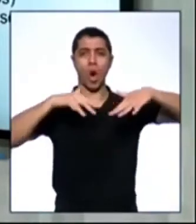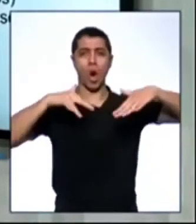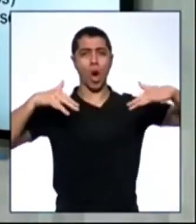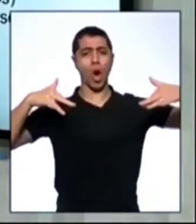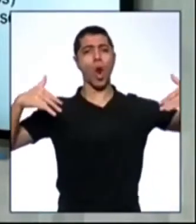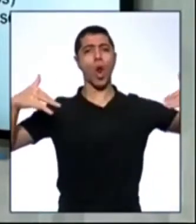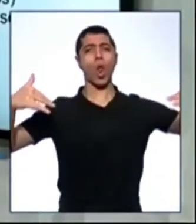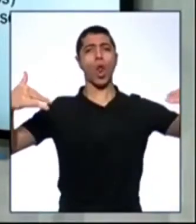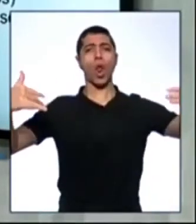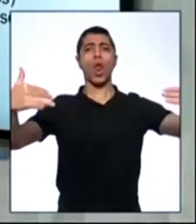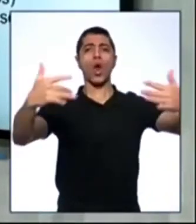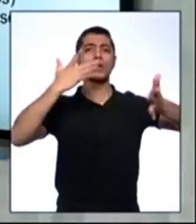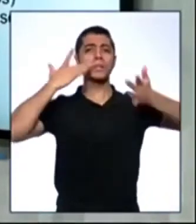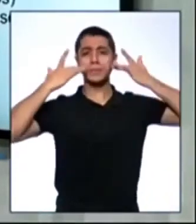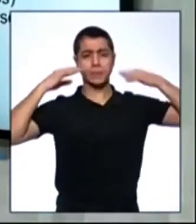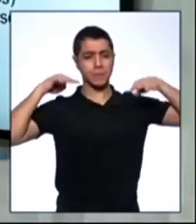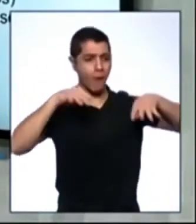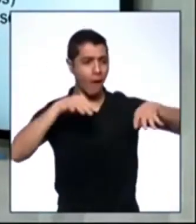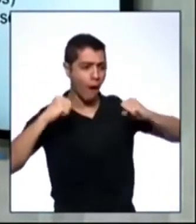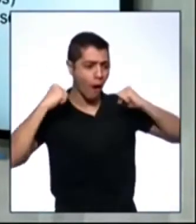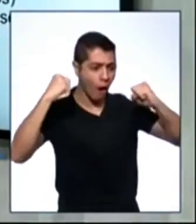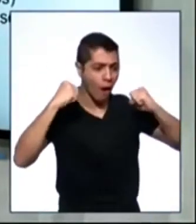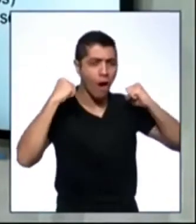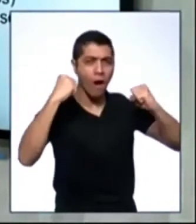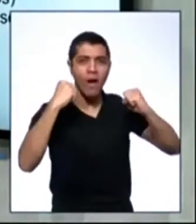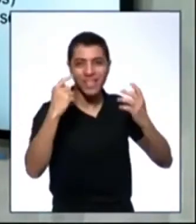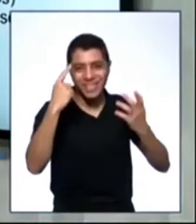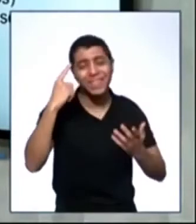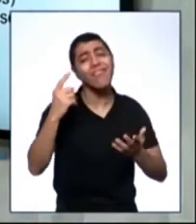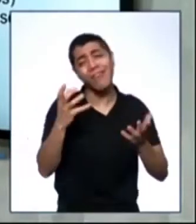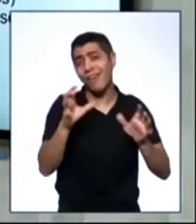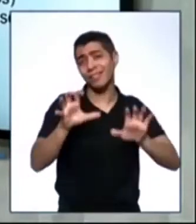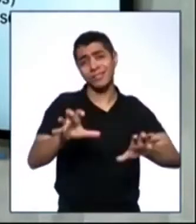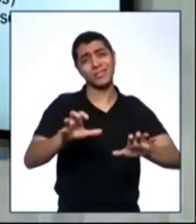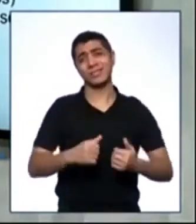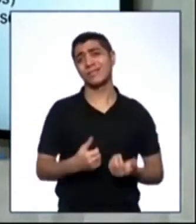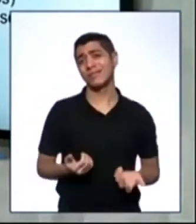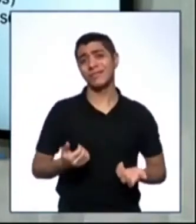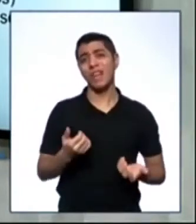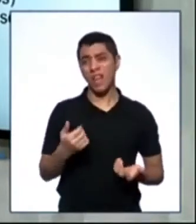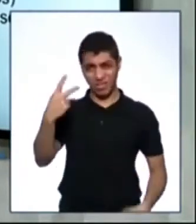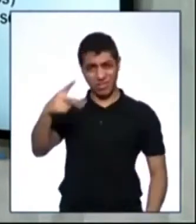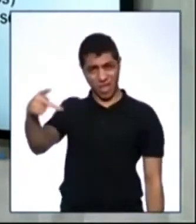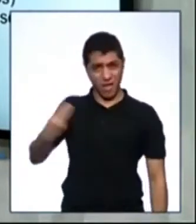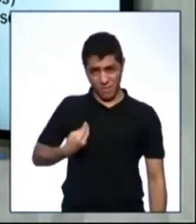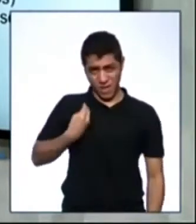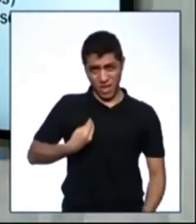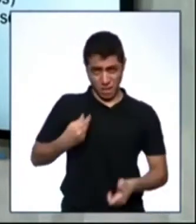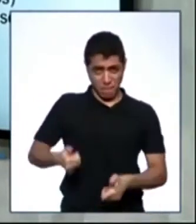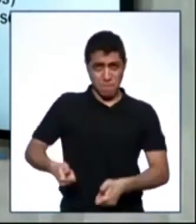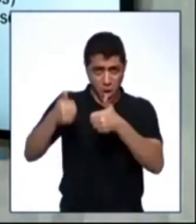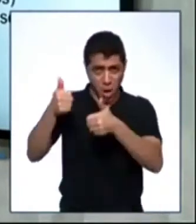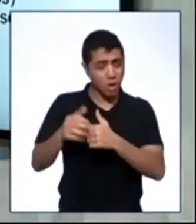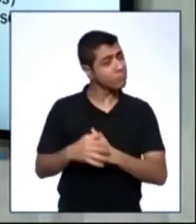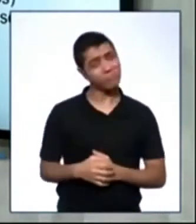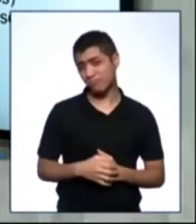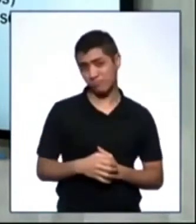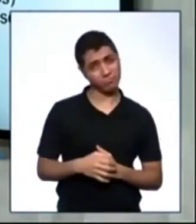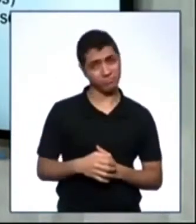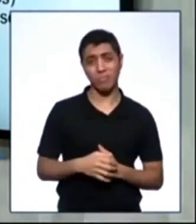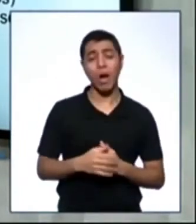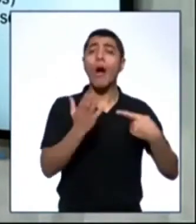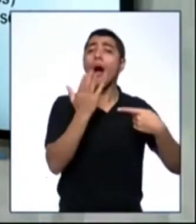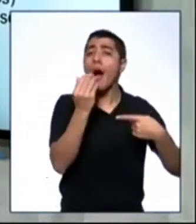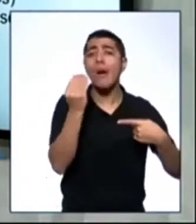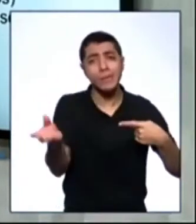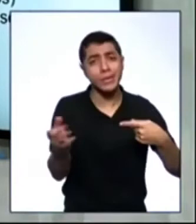Nossa, a vida dela é boa. Não, ela ainda é marginalizada, ela ainda é pobre e ela ainda, cara, não tem todos os direitos que ela tem. Não existe uma situação de